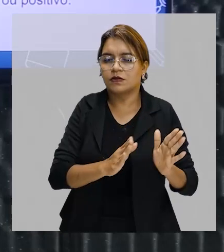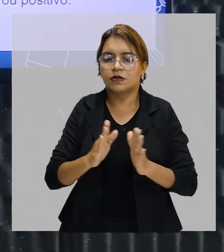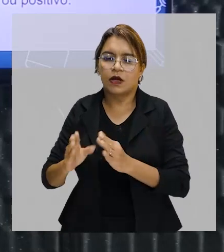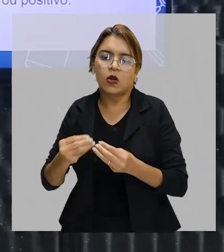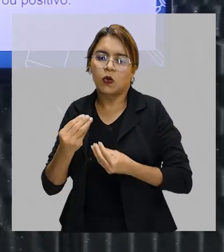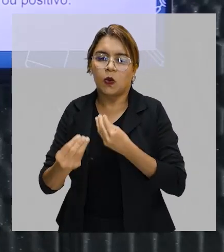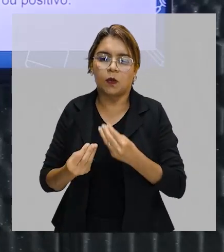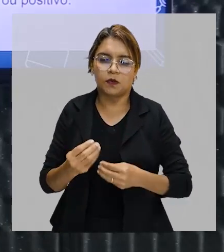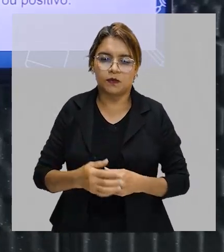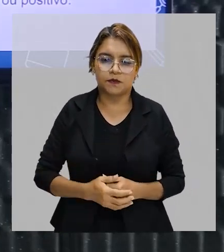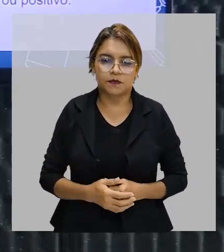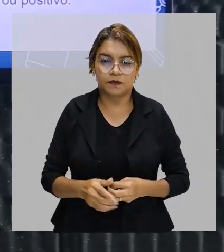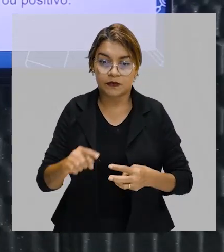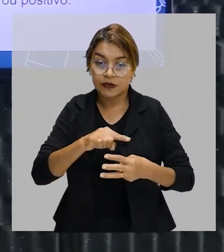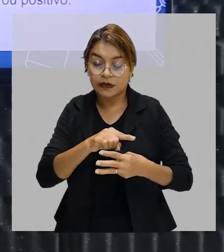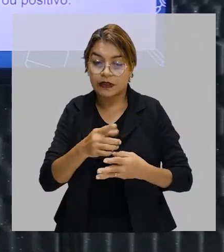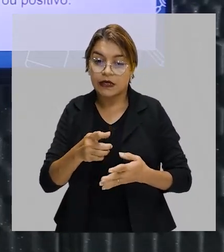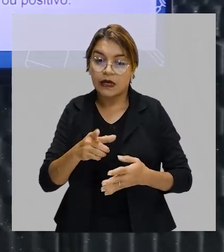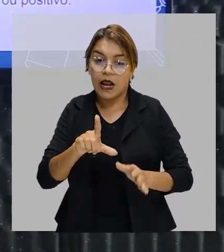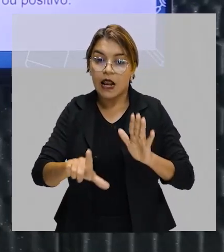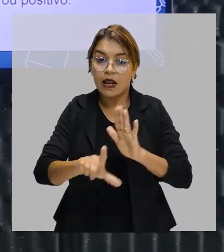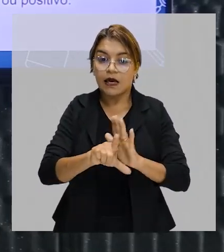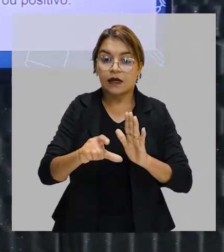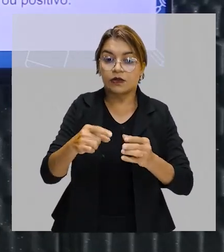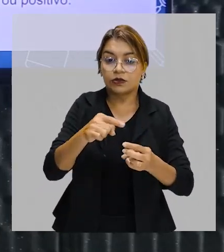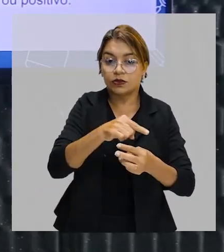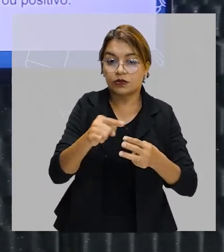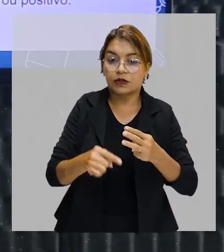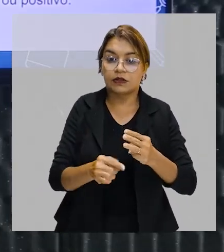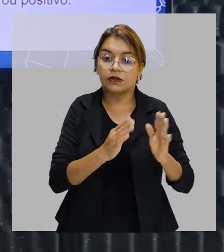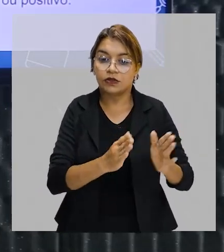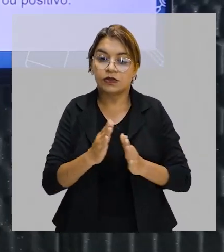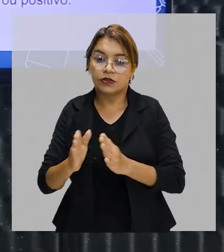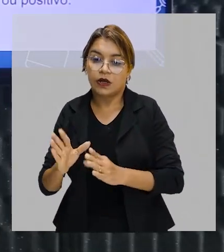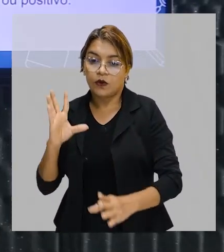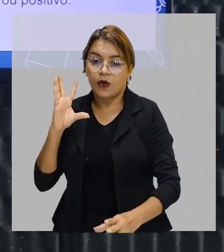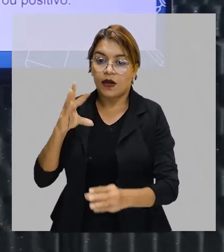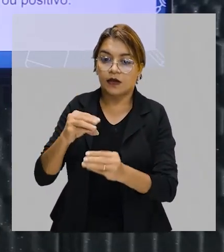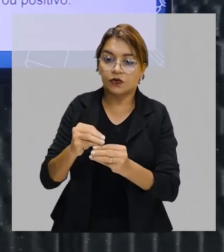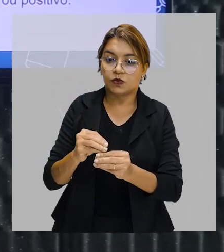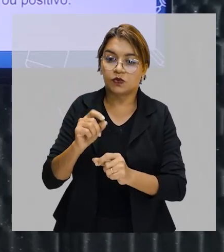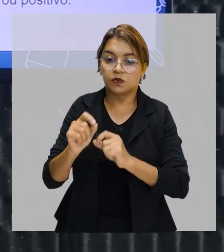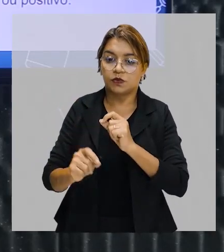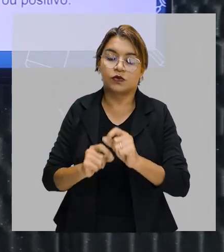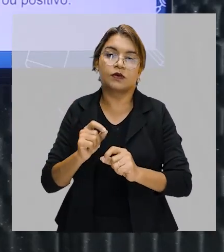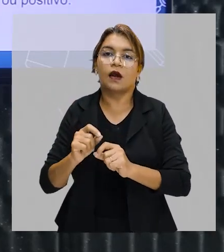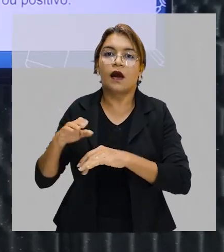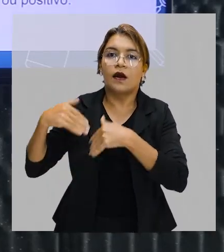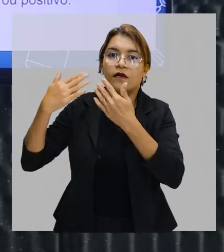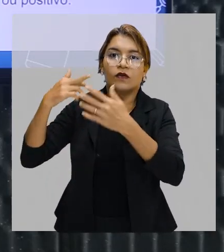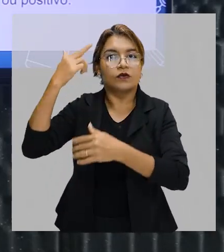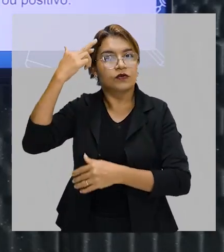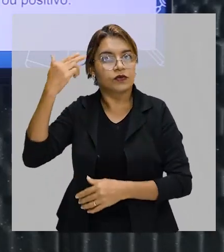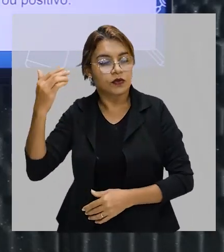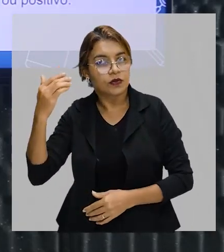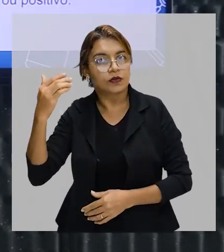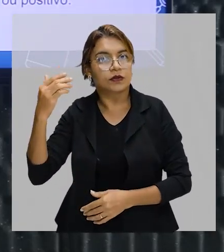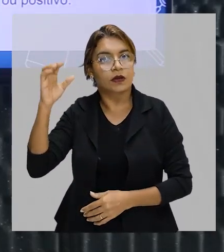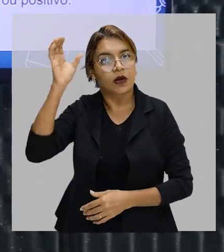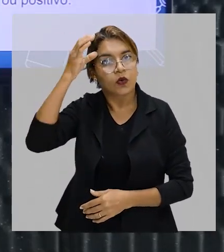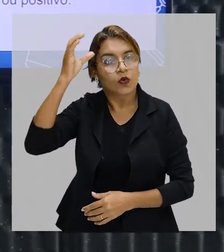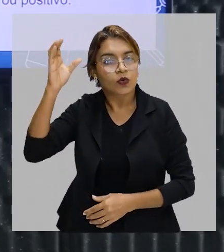Lei dos Três Estados resume o pensamento de Comte sobre a evolução histórica e cultural da